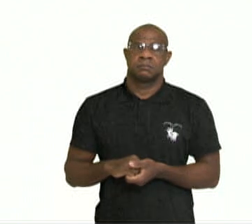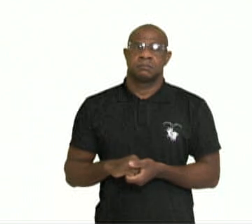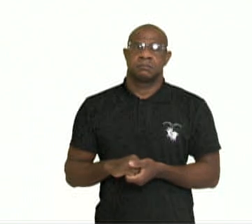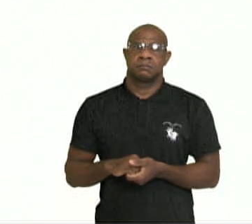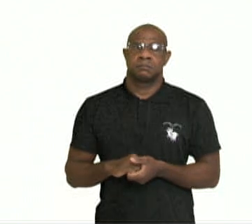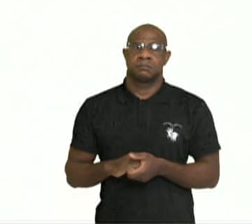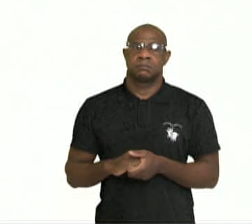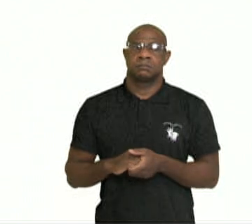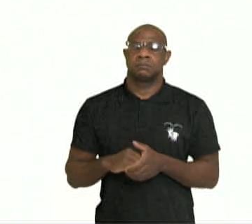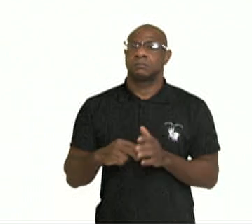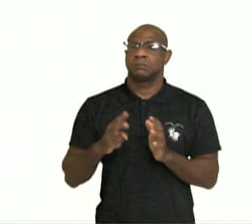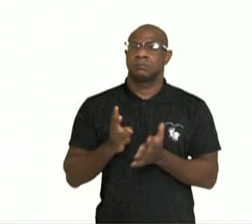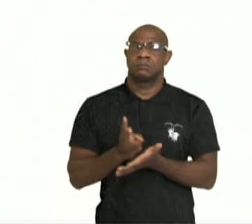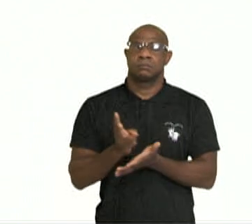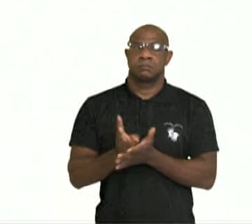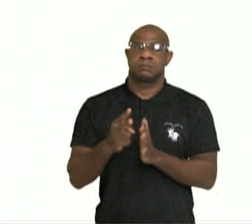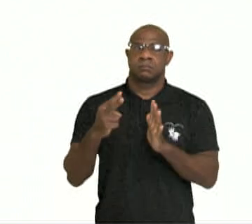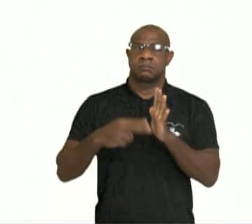Continuando aqui,